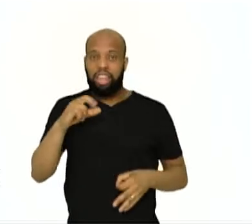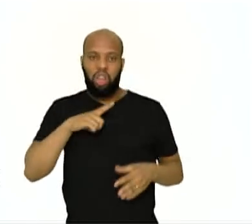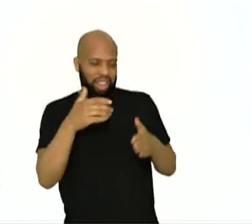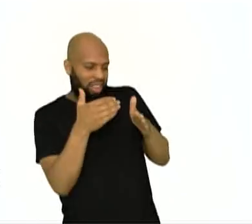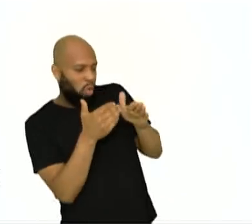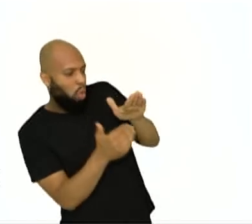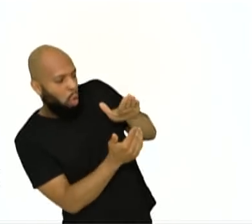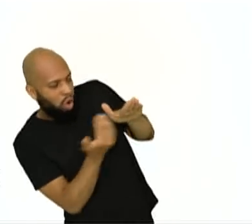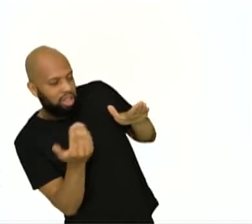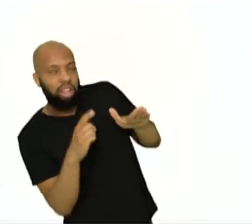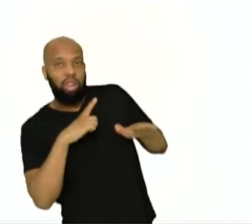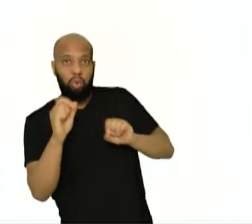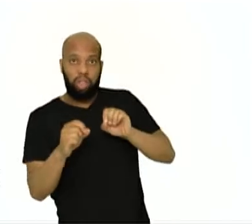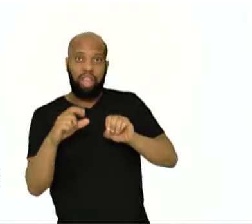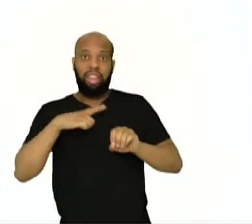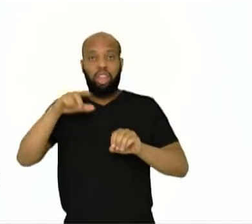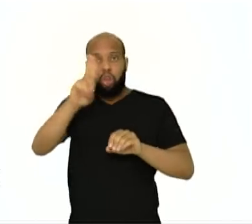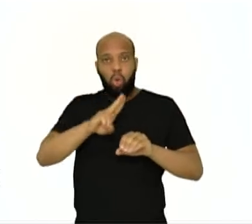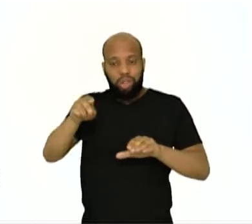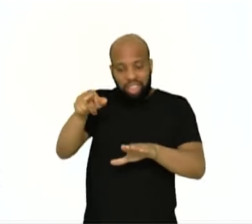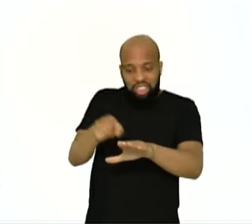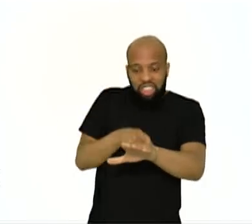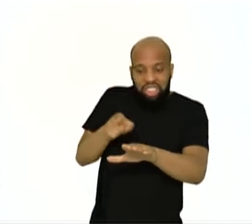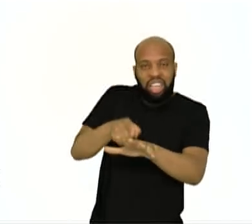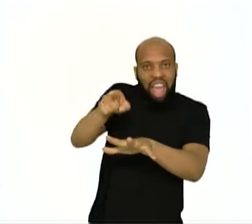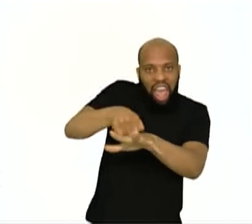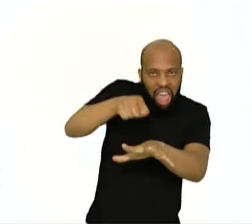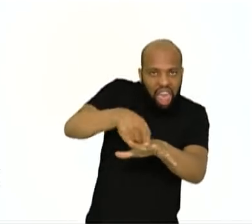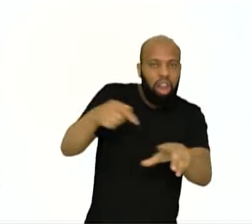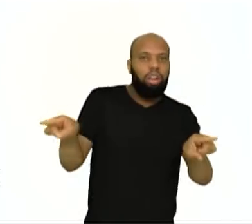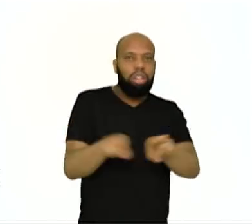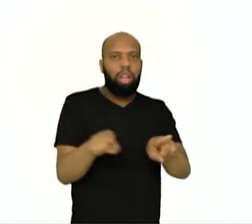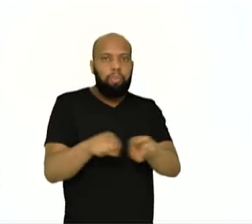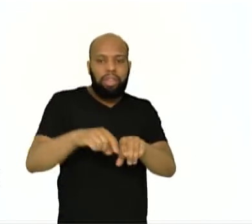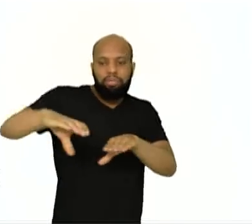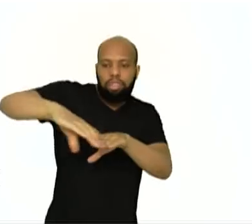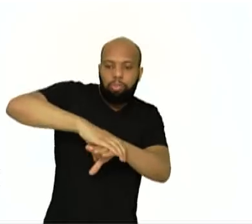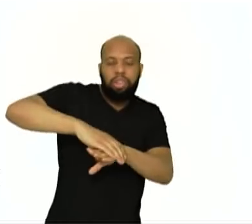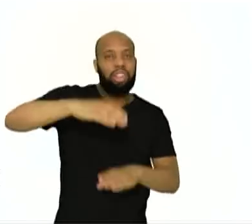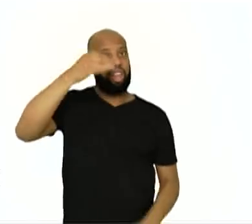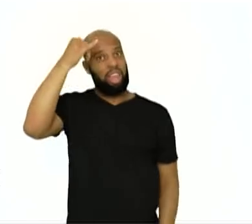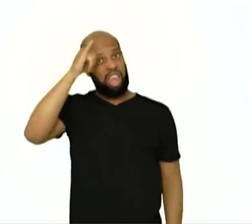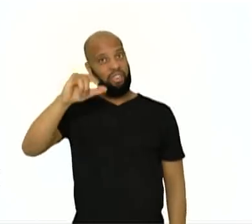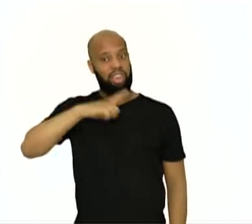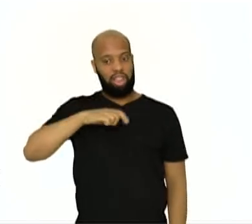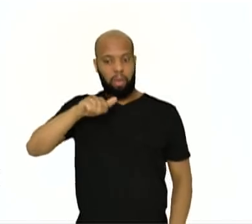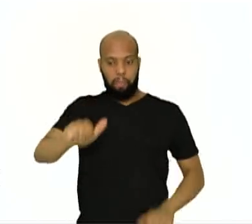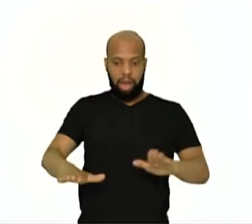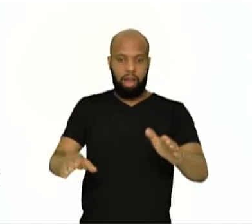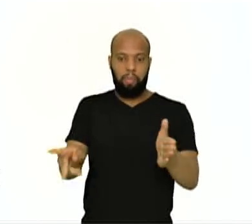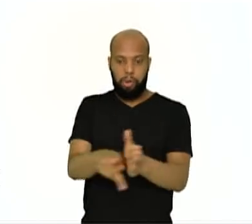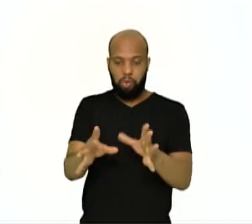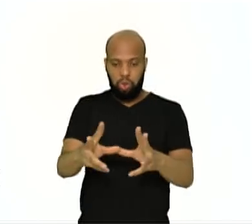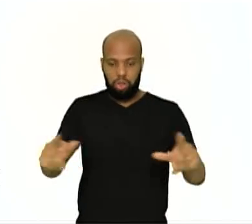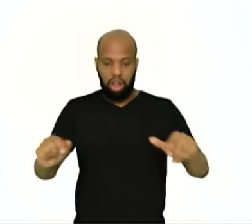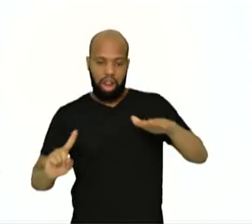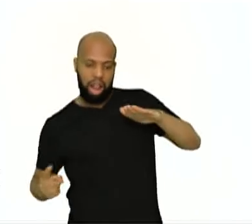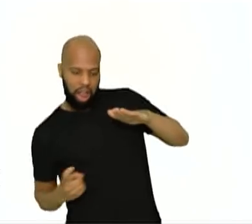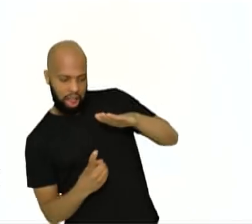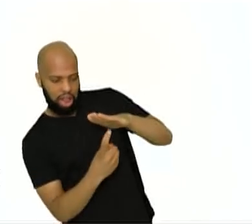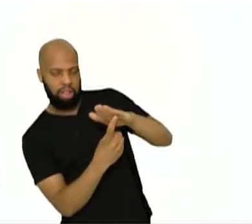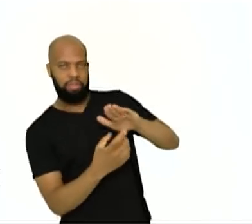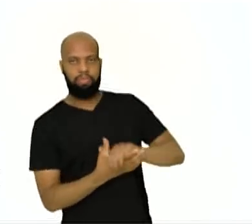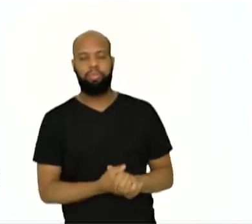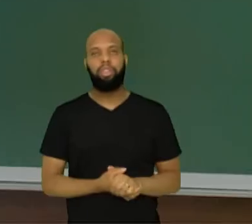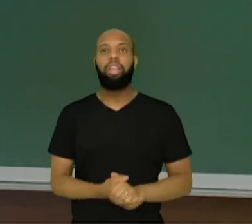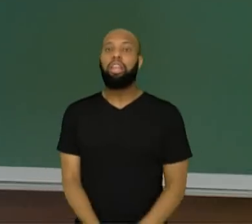chinelo, com um sapato, que me proteja para que eu não pise diretamente no solo e essa larva penetre na minha pele.